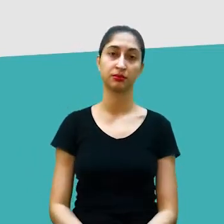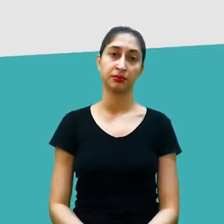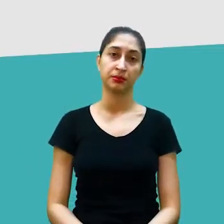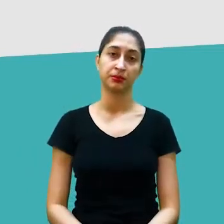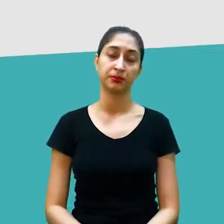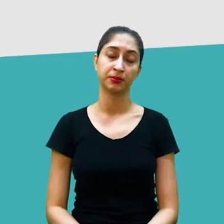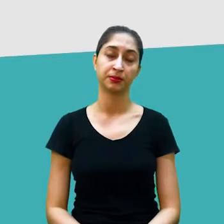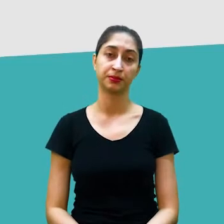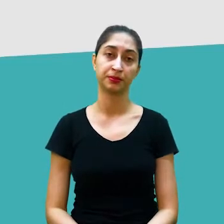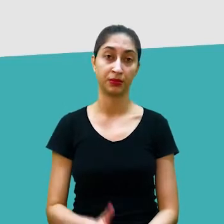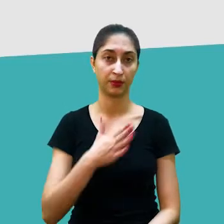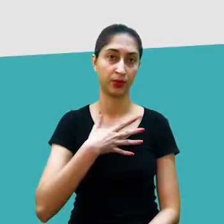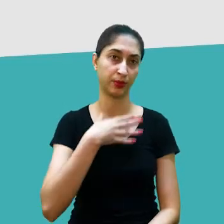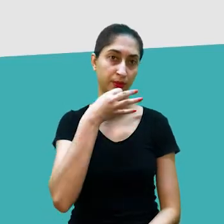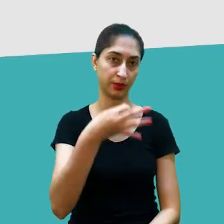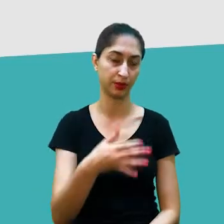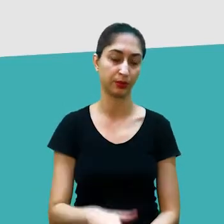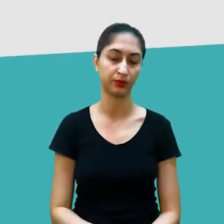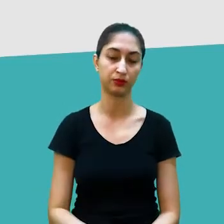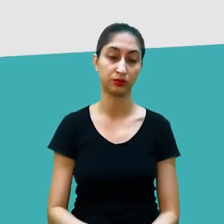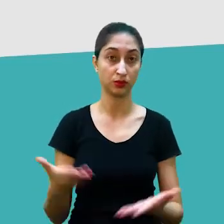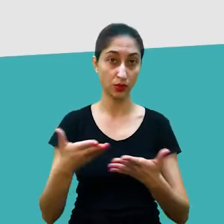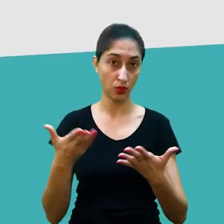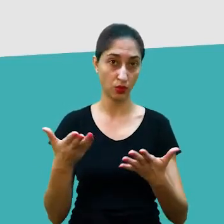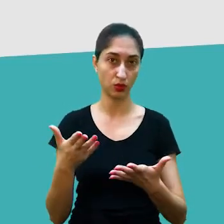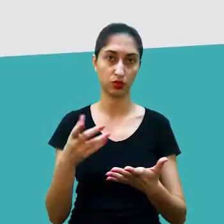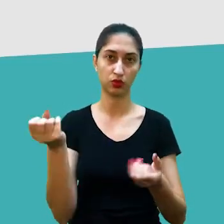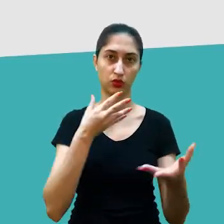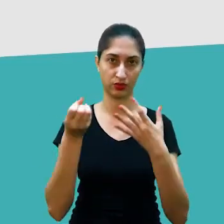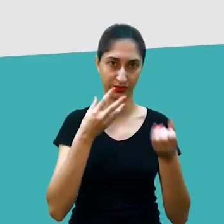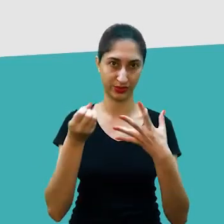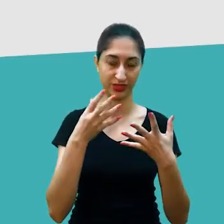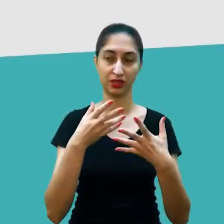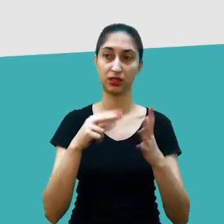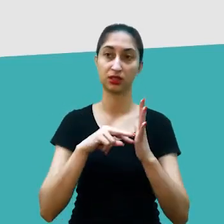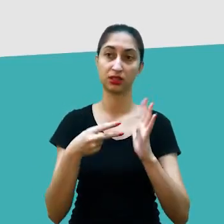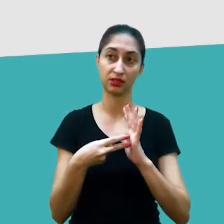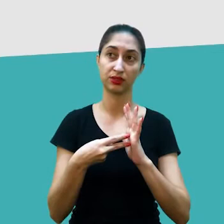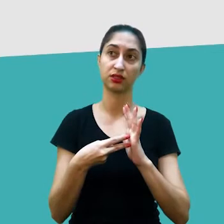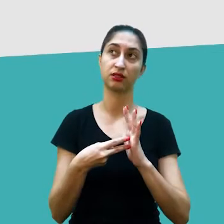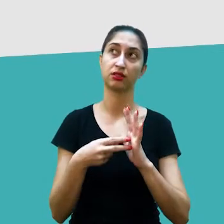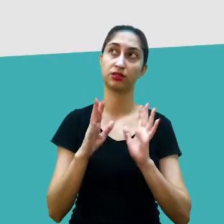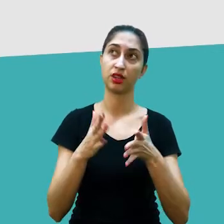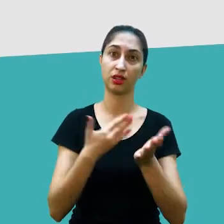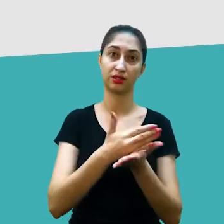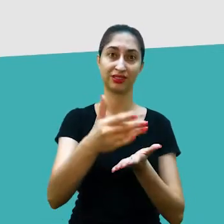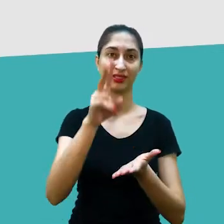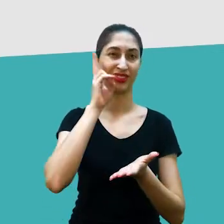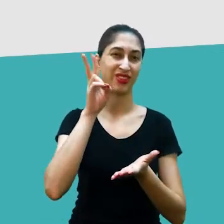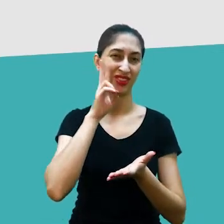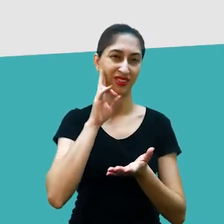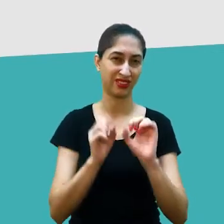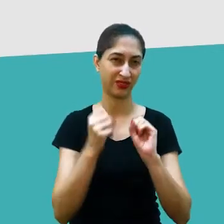Então, para mim, hoje em dia, ser inovador realmente começa ali do princípio da nossa história da